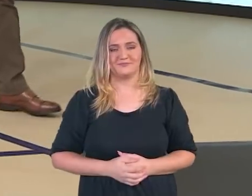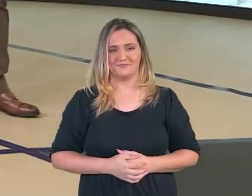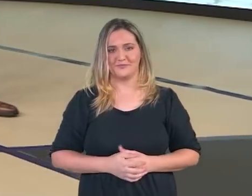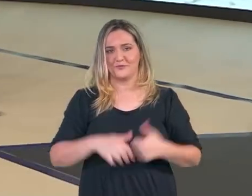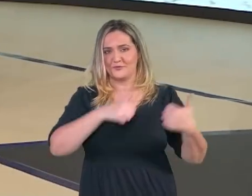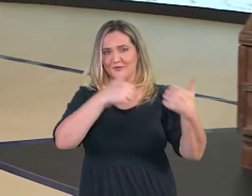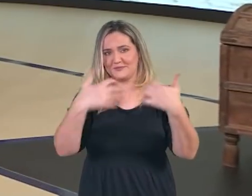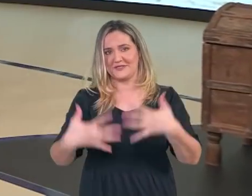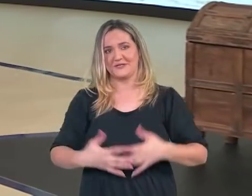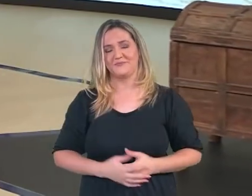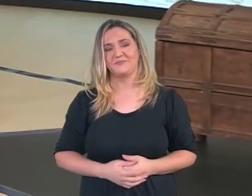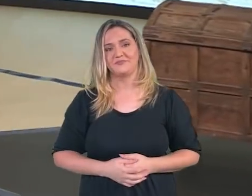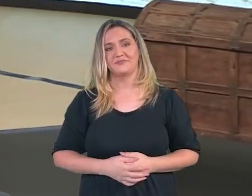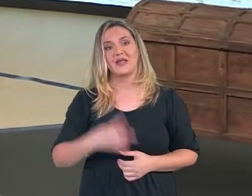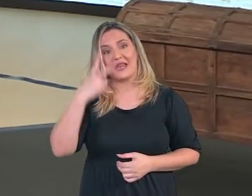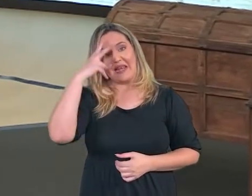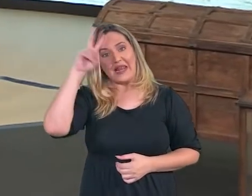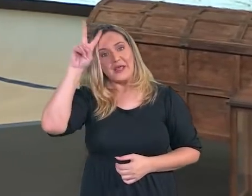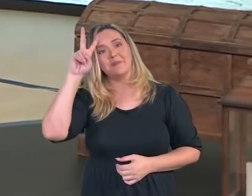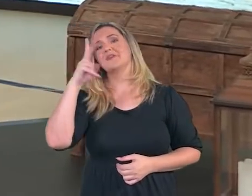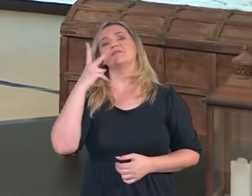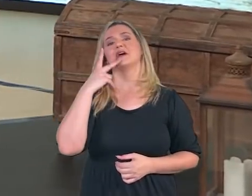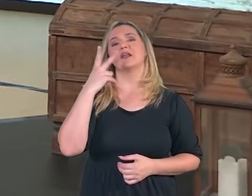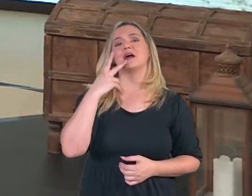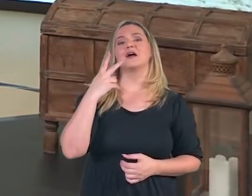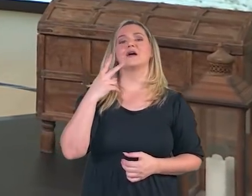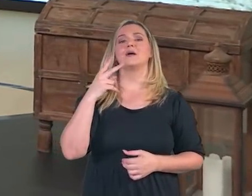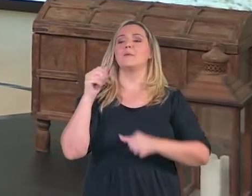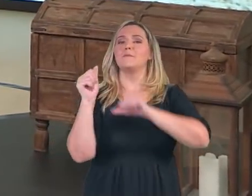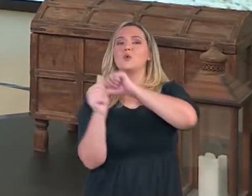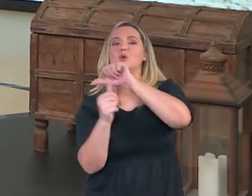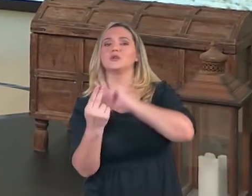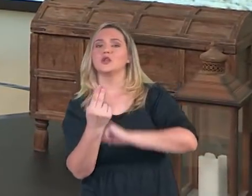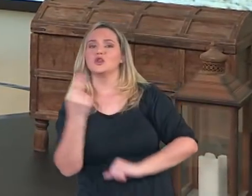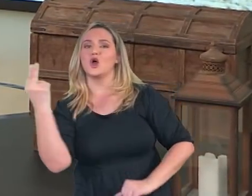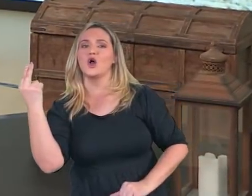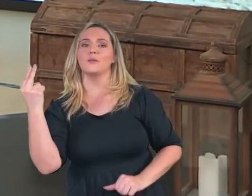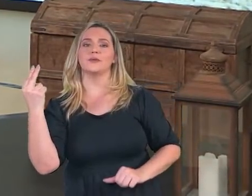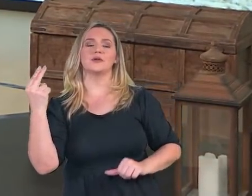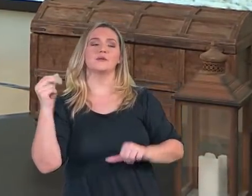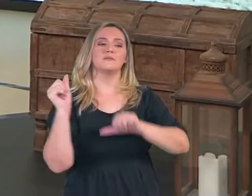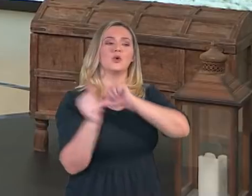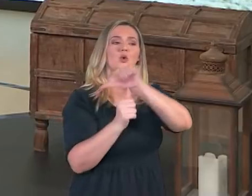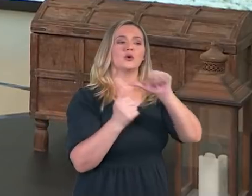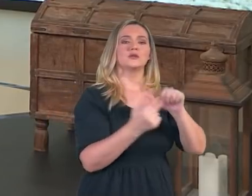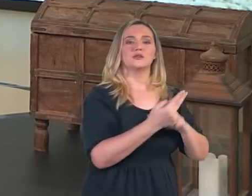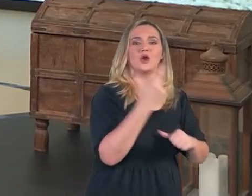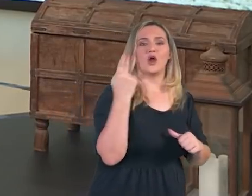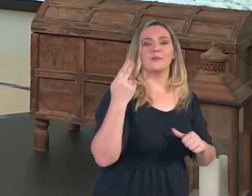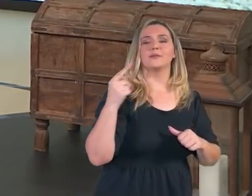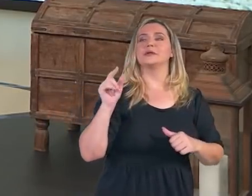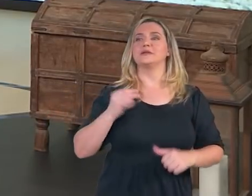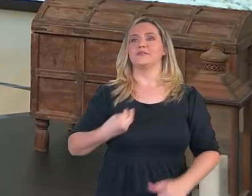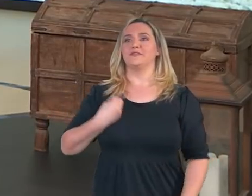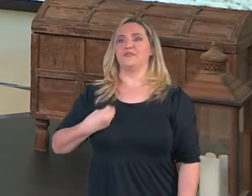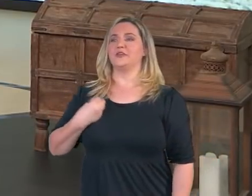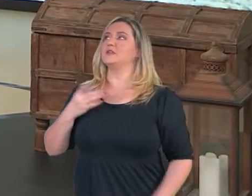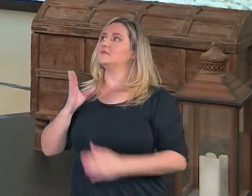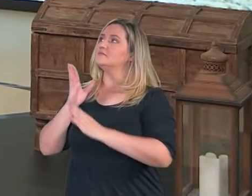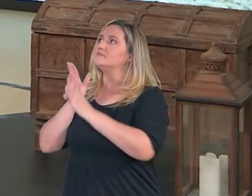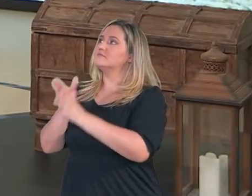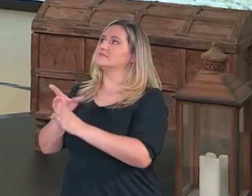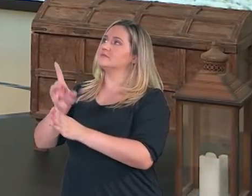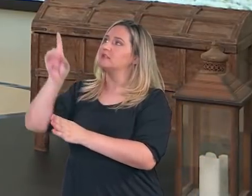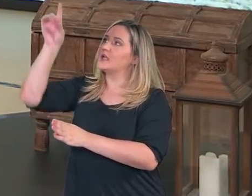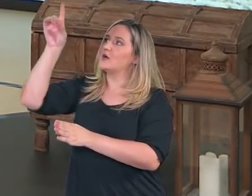que eu falei com você da concessão de nomes e da troca de nomes com o sentido de mudança de vida, de conversão